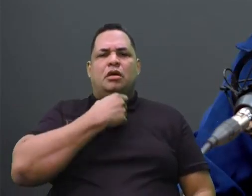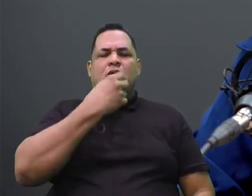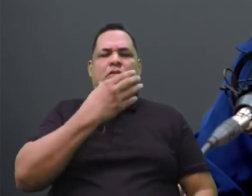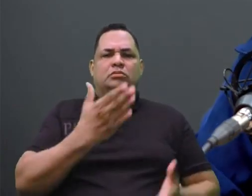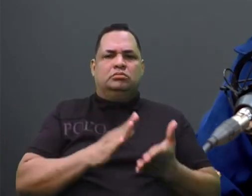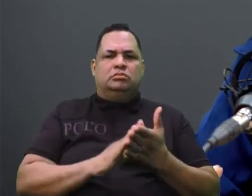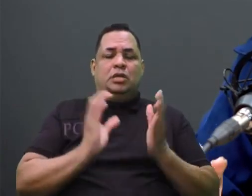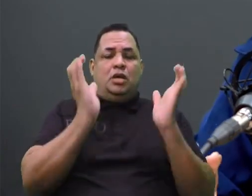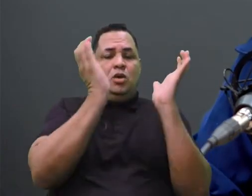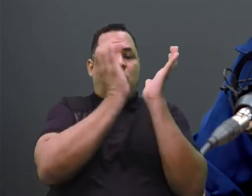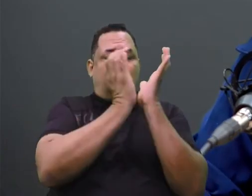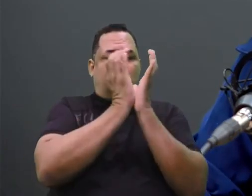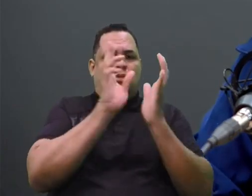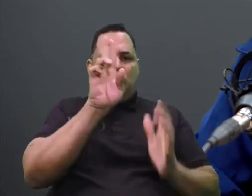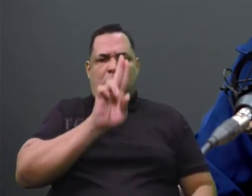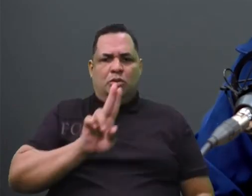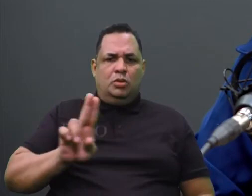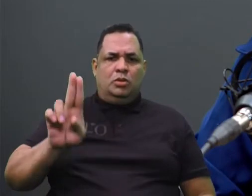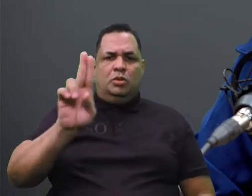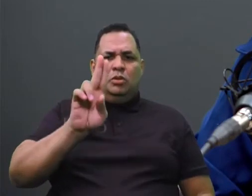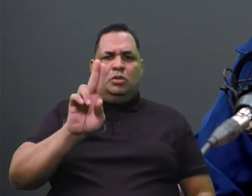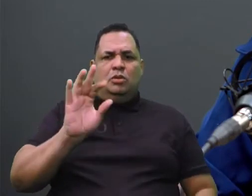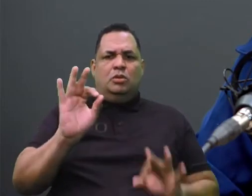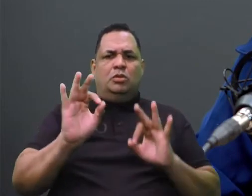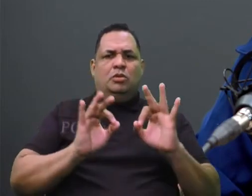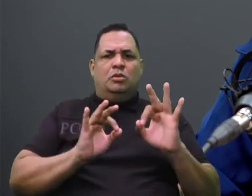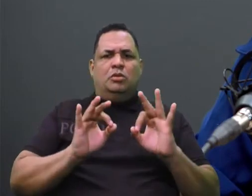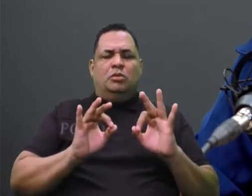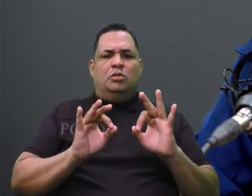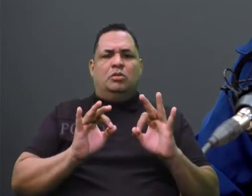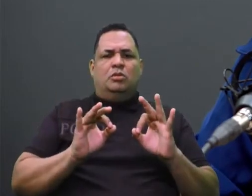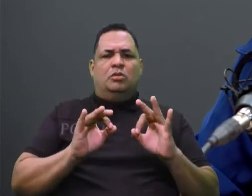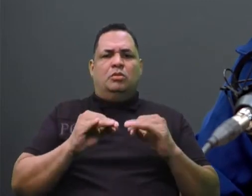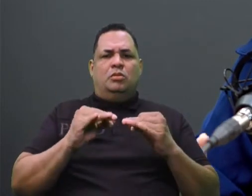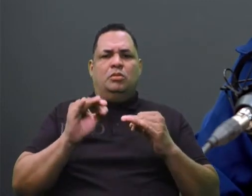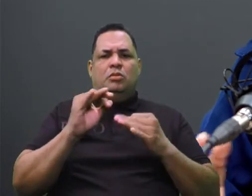o SENE adotava uma